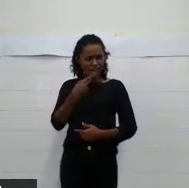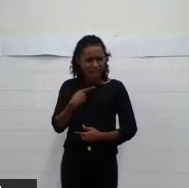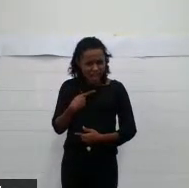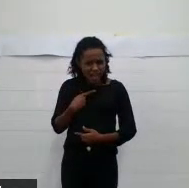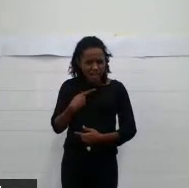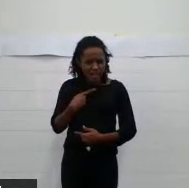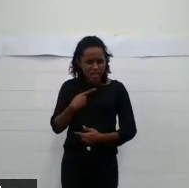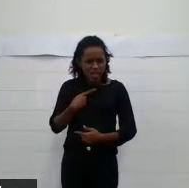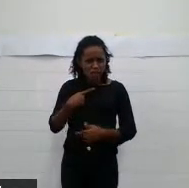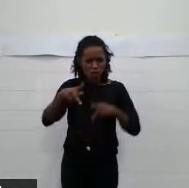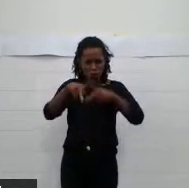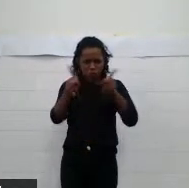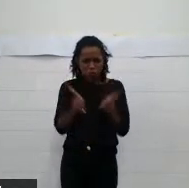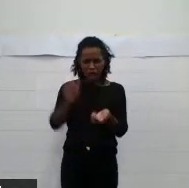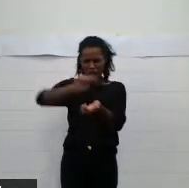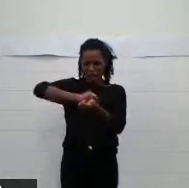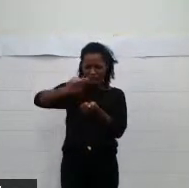Cansei.